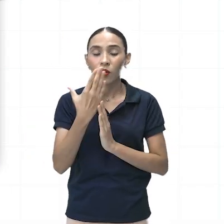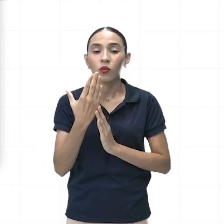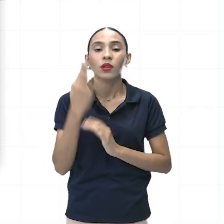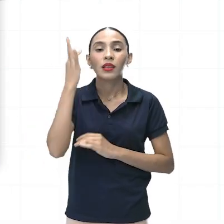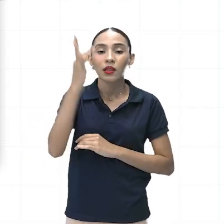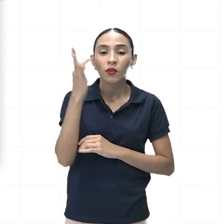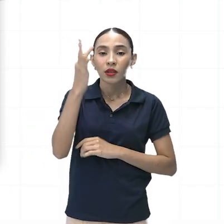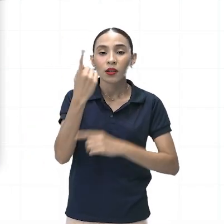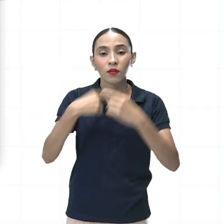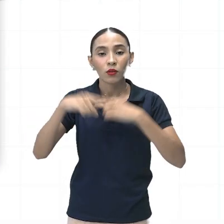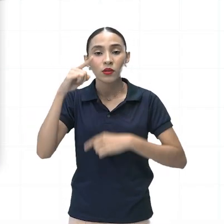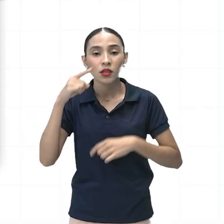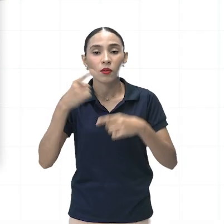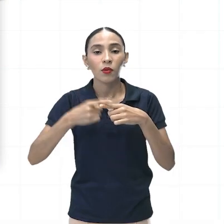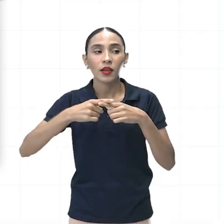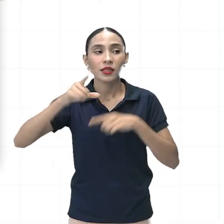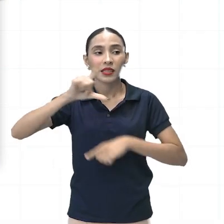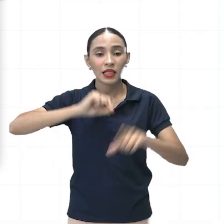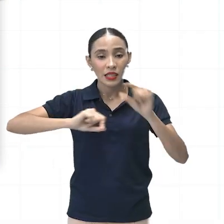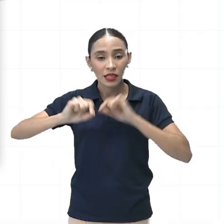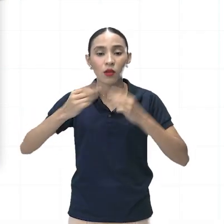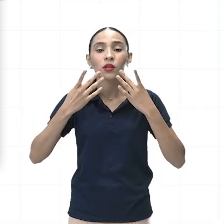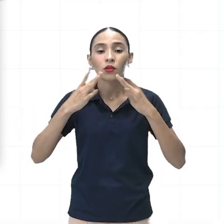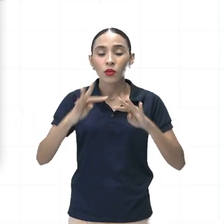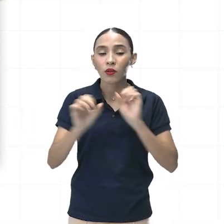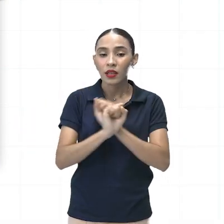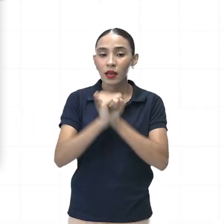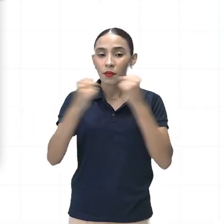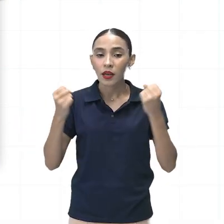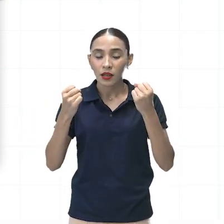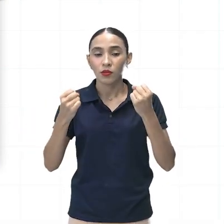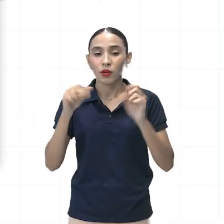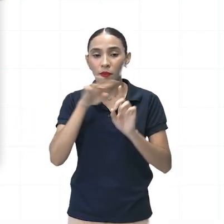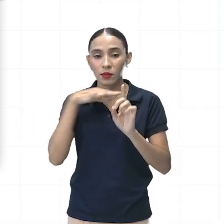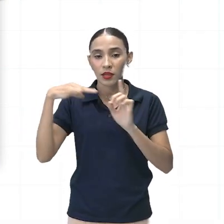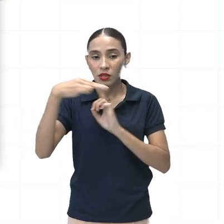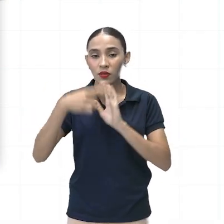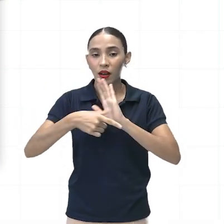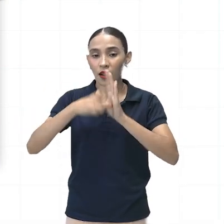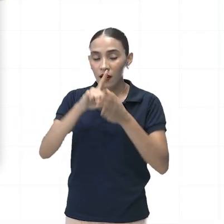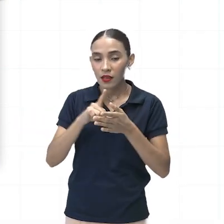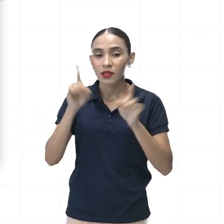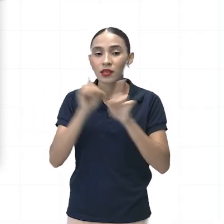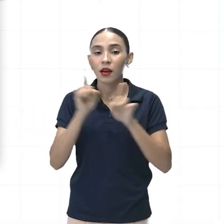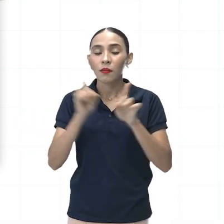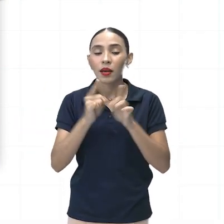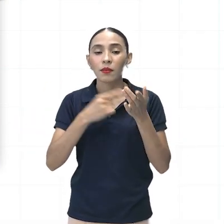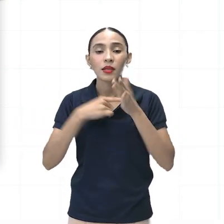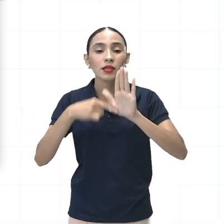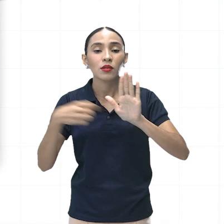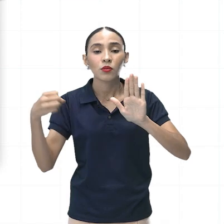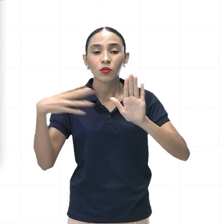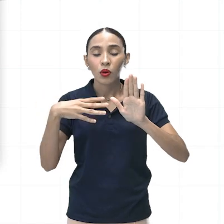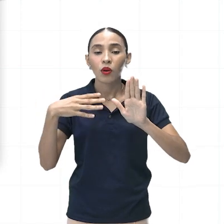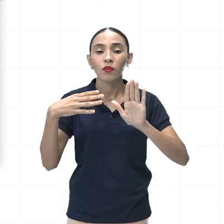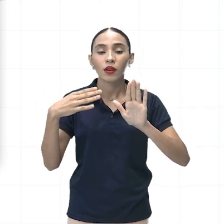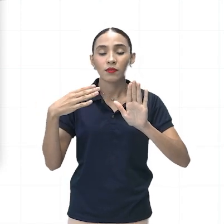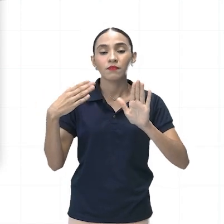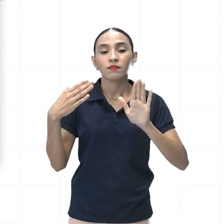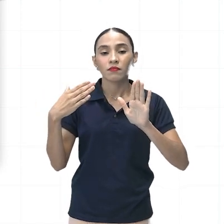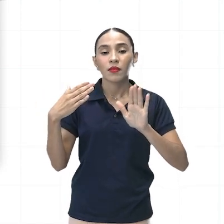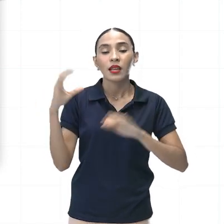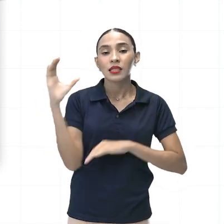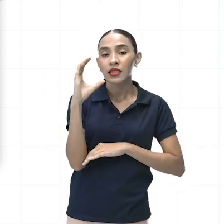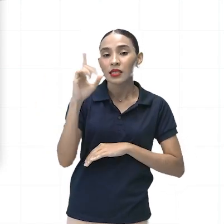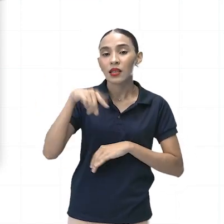da evolução por seleção natural, rompendo a visão que prevalecia até então e inaugurando uma nova era para a